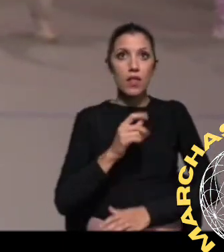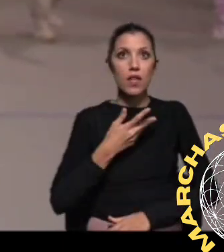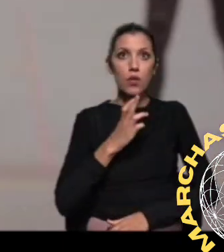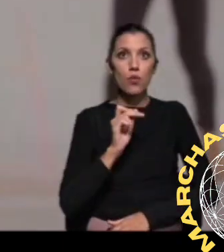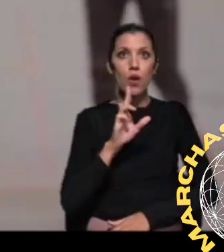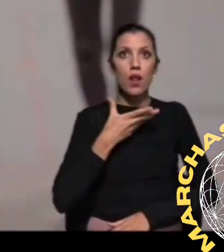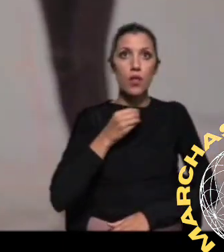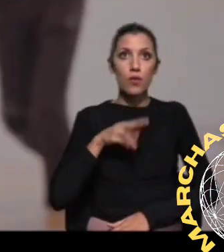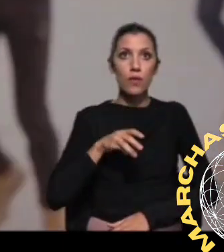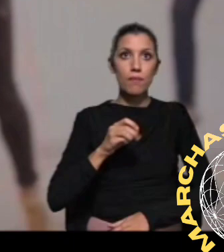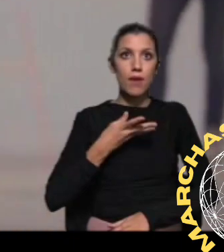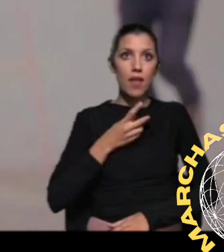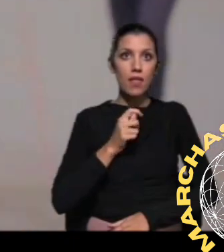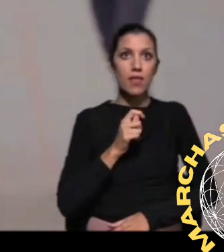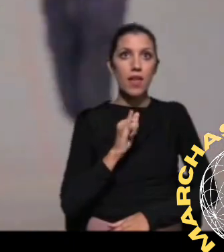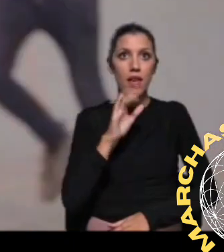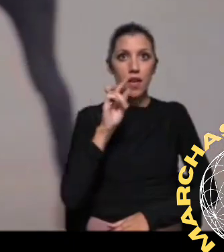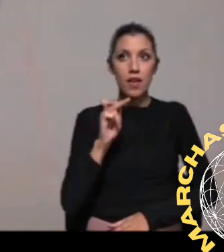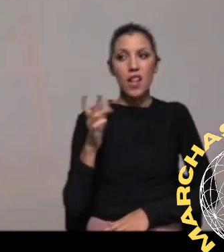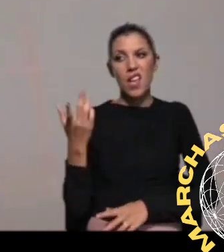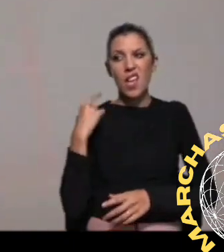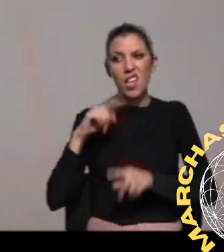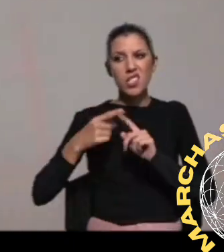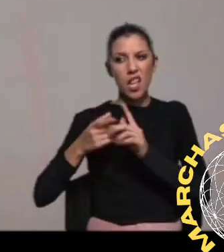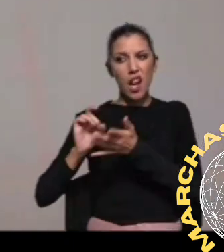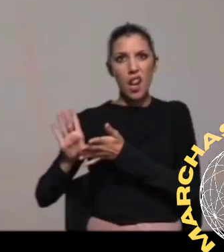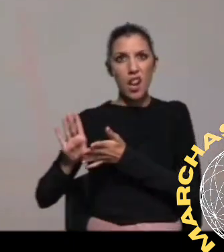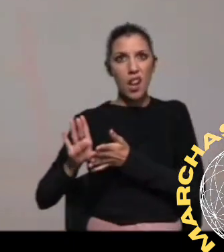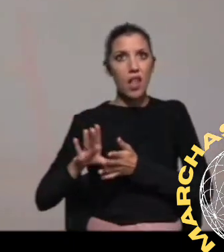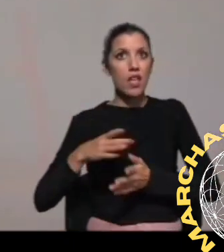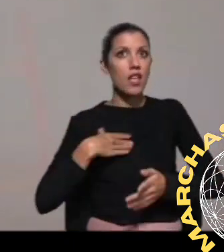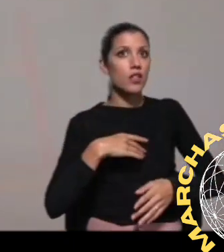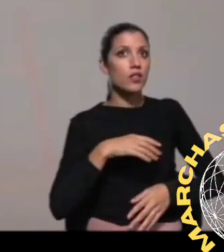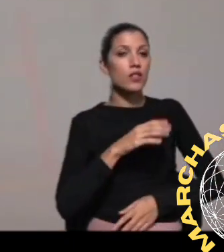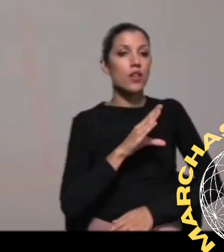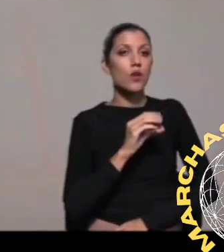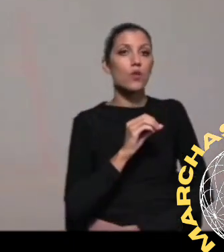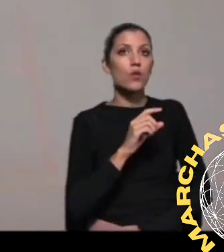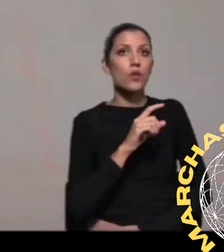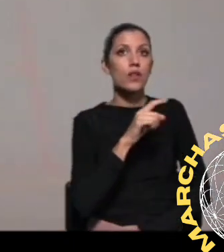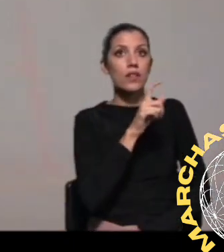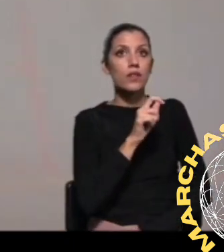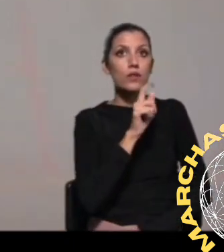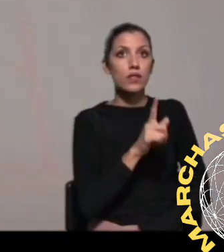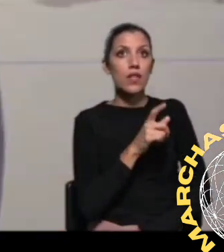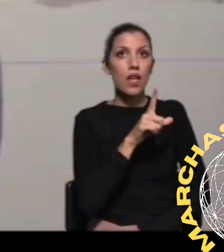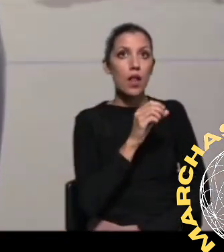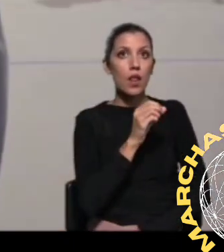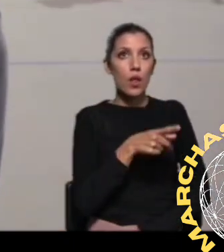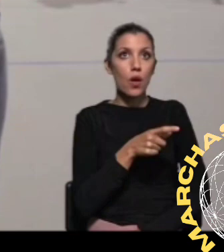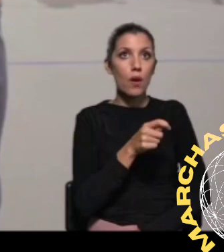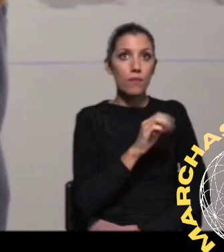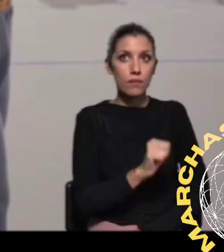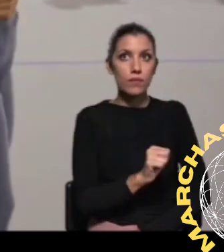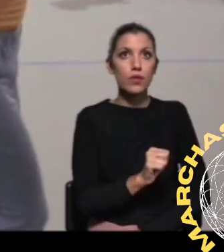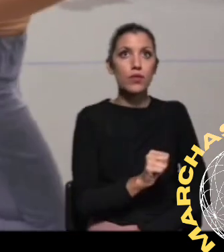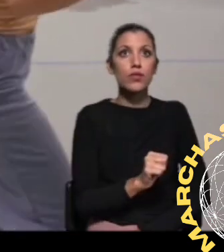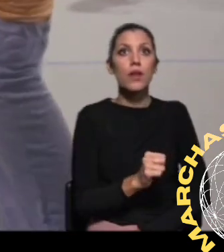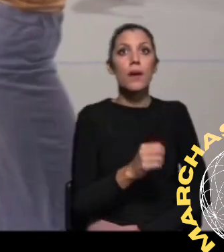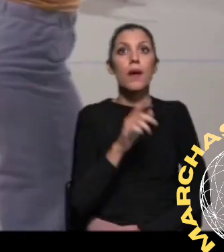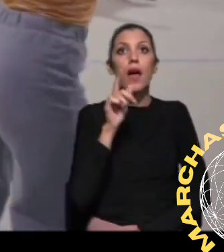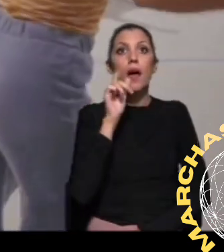despachei. Arranjei o Zé Lopes para ser o meu padrinho, o meu companheiro este ano. Estou muito contente. Ser madrinha do